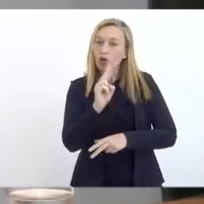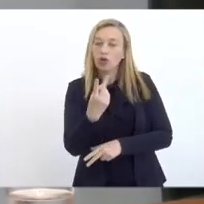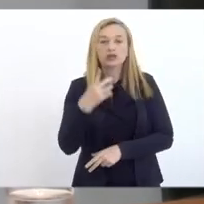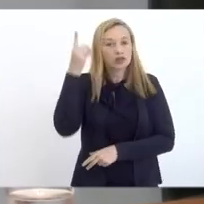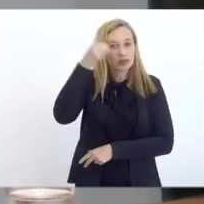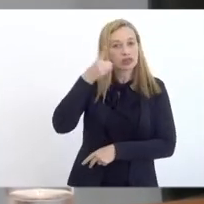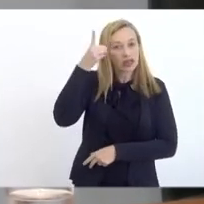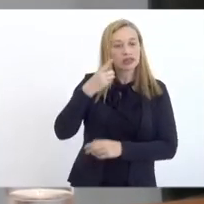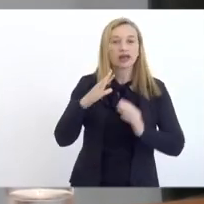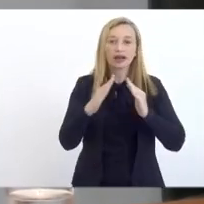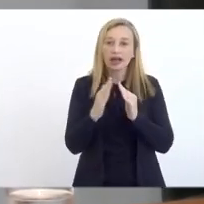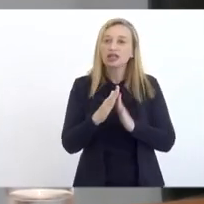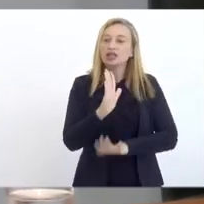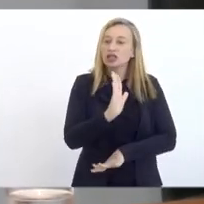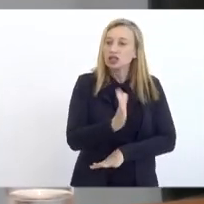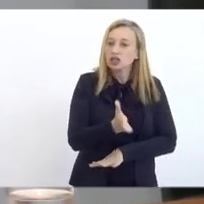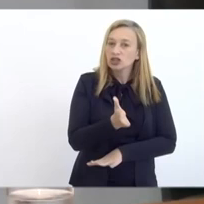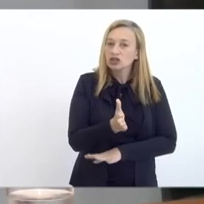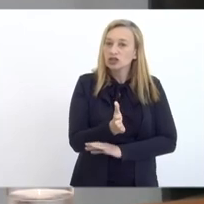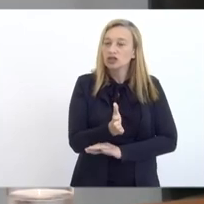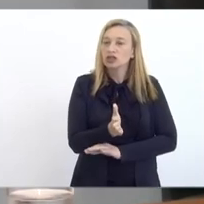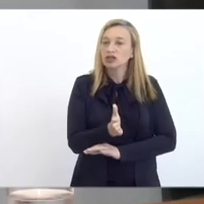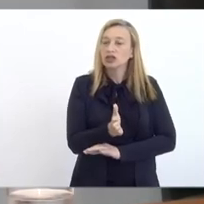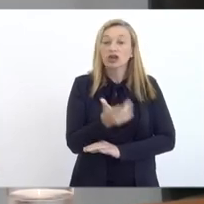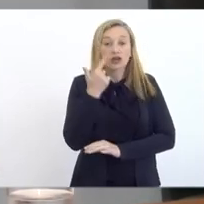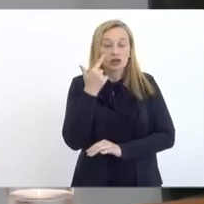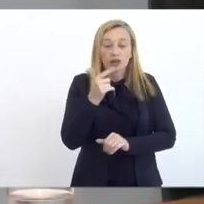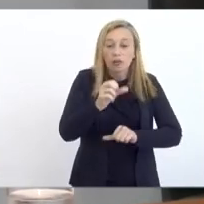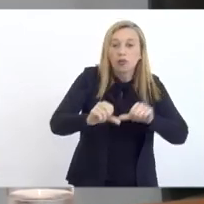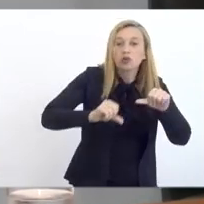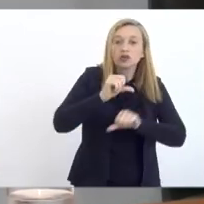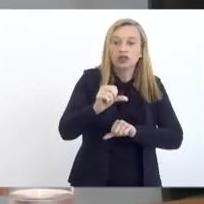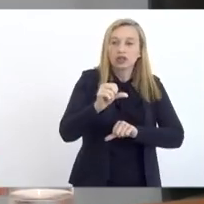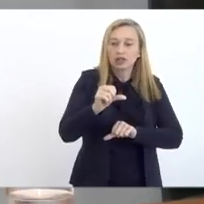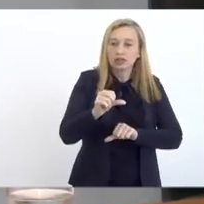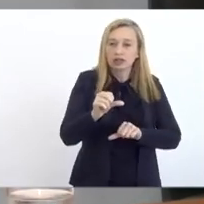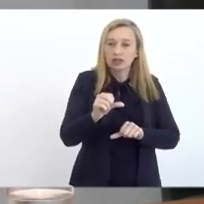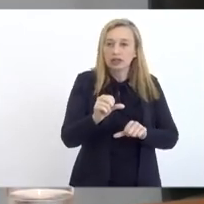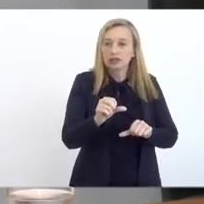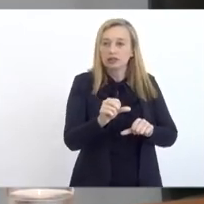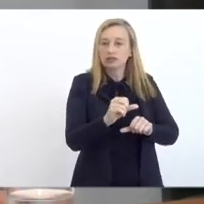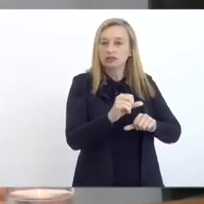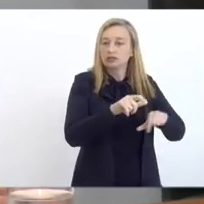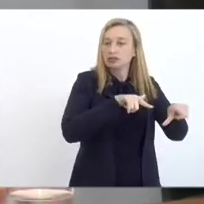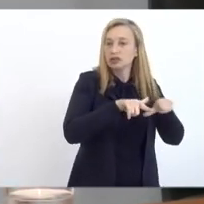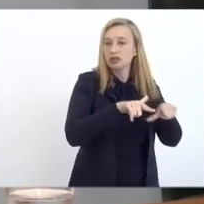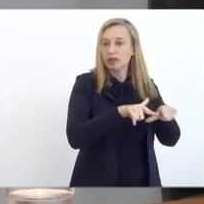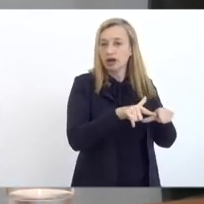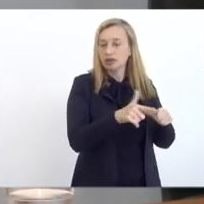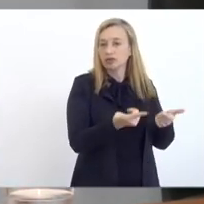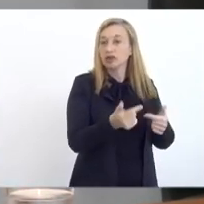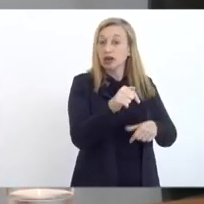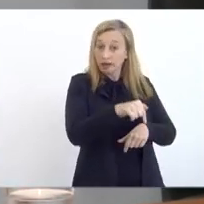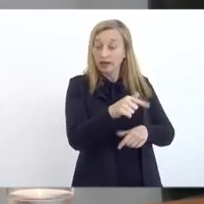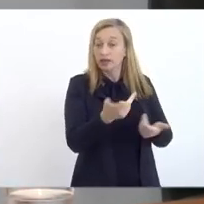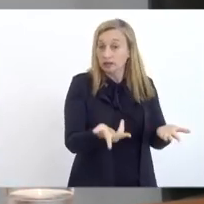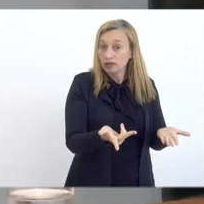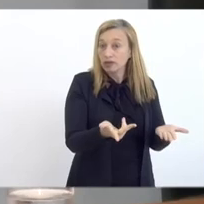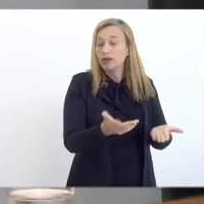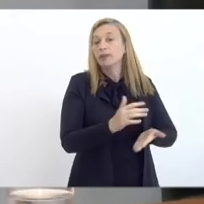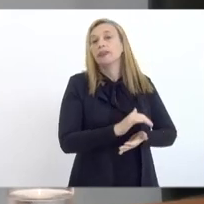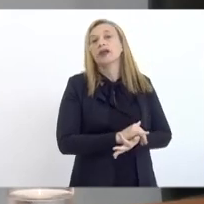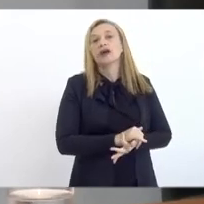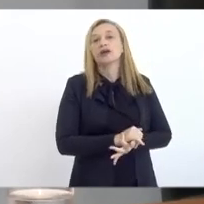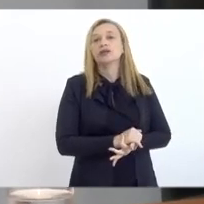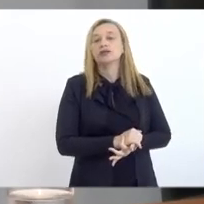aqui na Casa, que versam sobre mudanças nas carreiras, que é o caso aqui. Então,